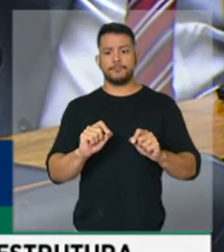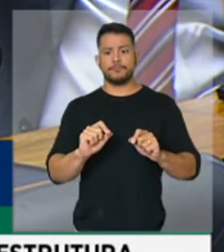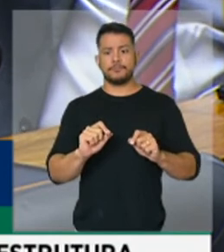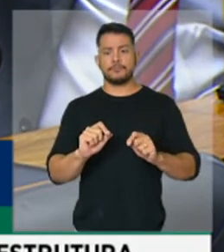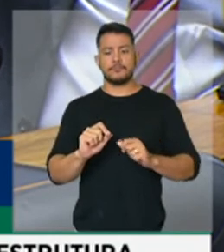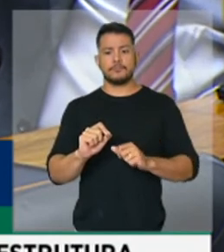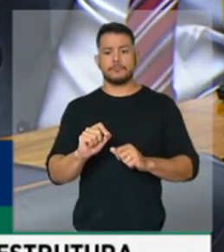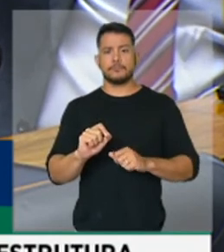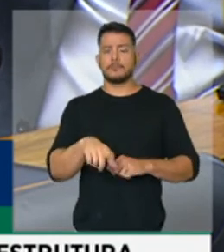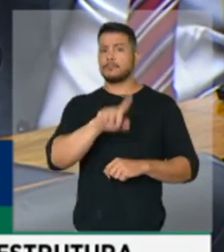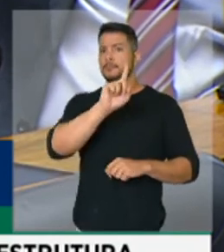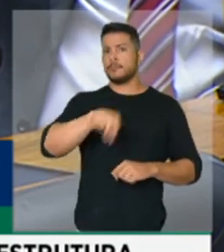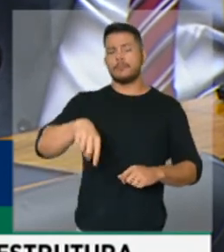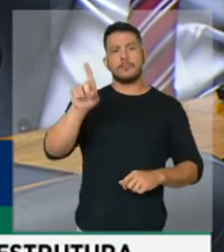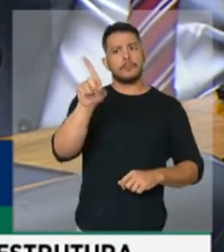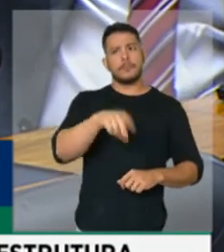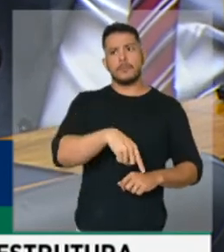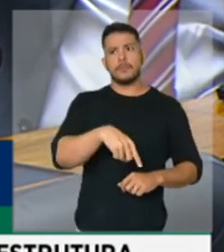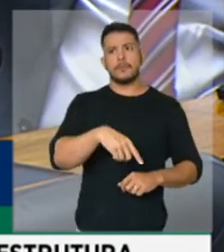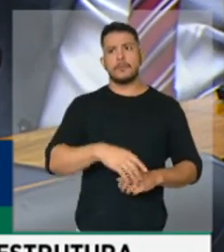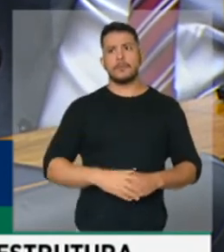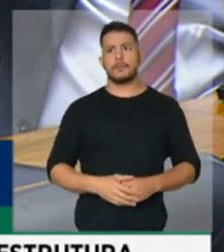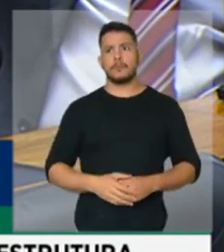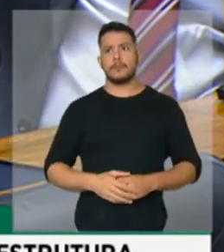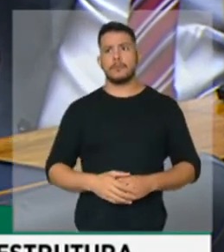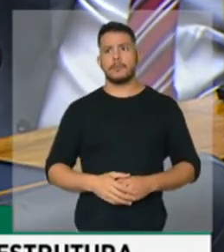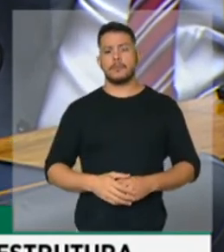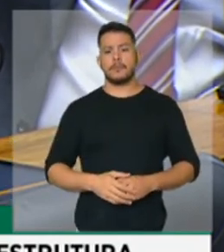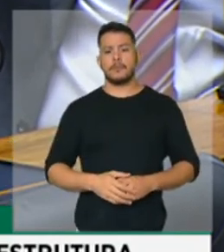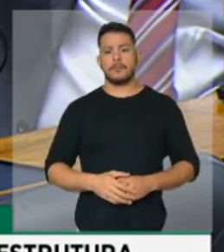declarados nulos os novos...